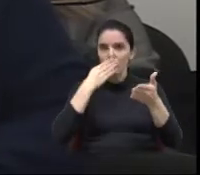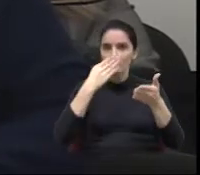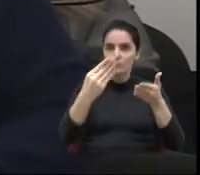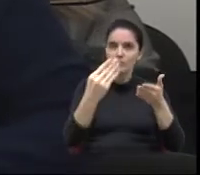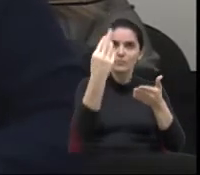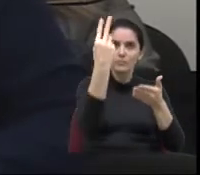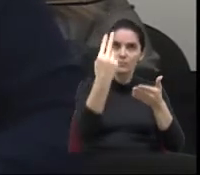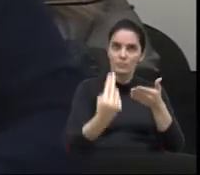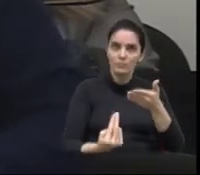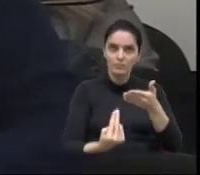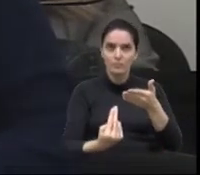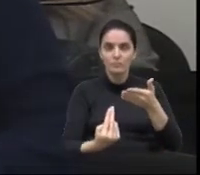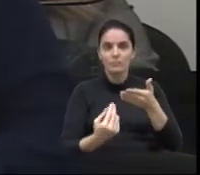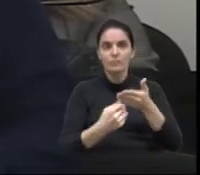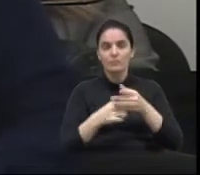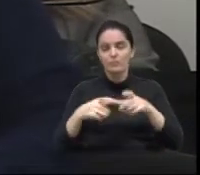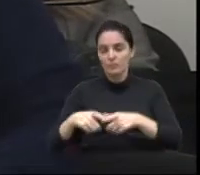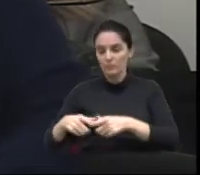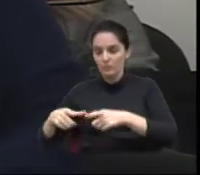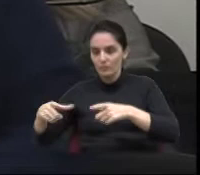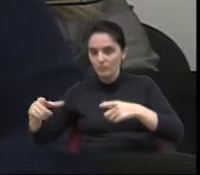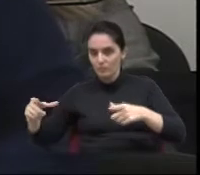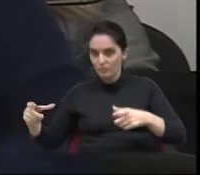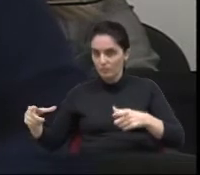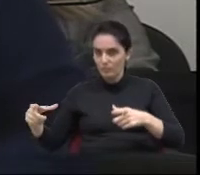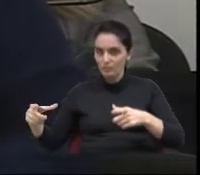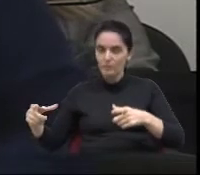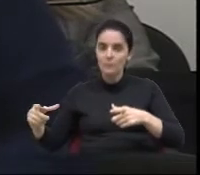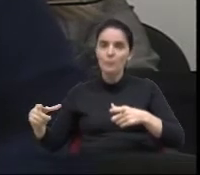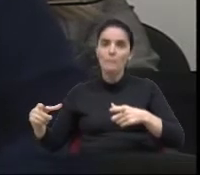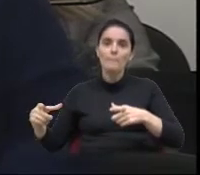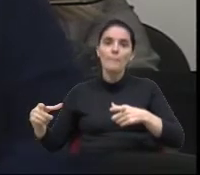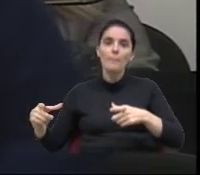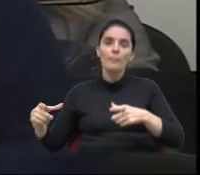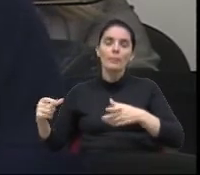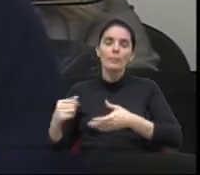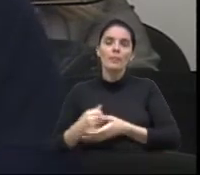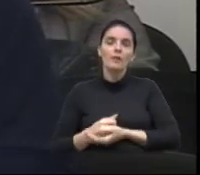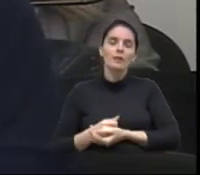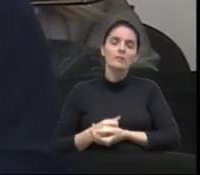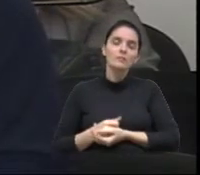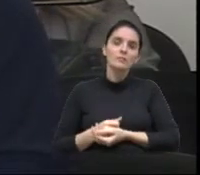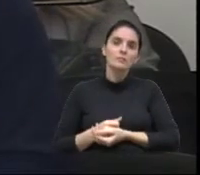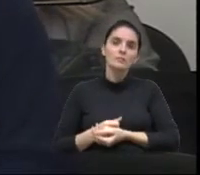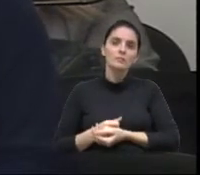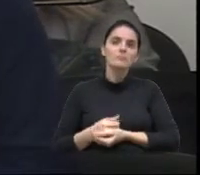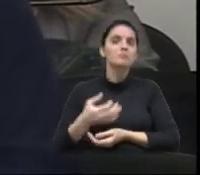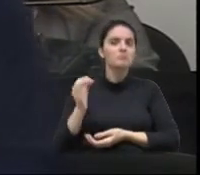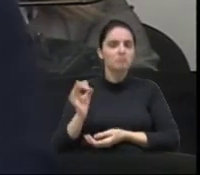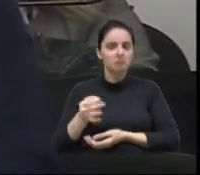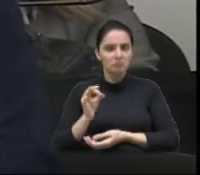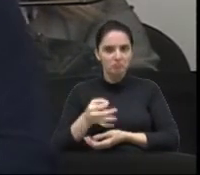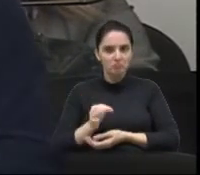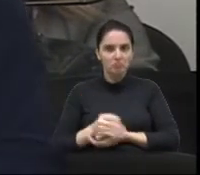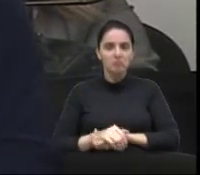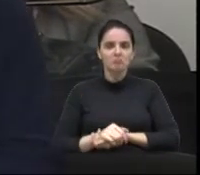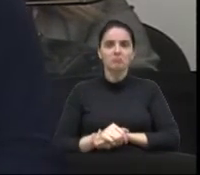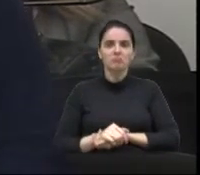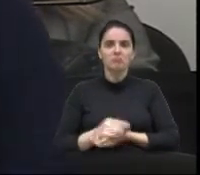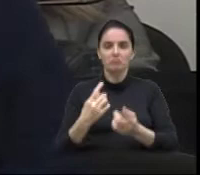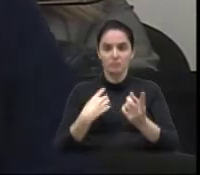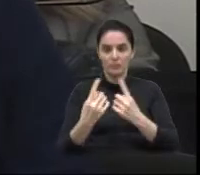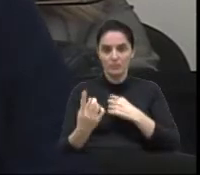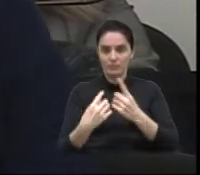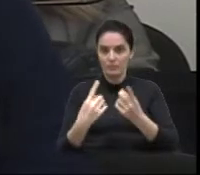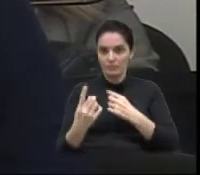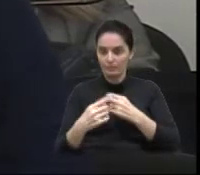coisa, a ampliação lá daquela via. E realmente ali, o Vaguinho disse, é